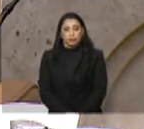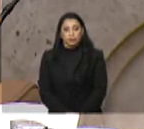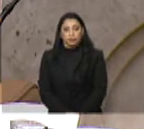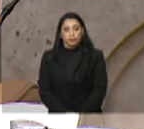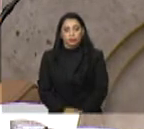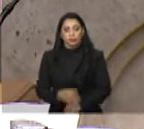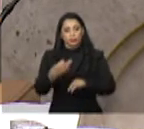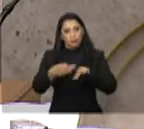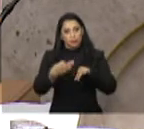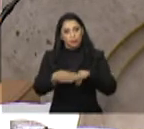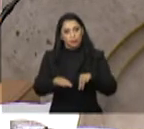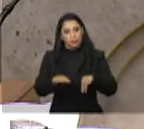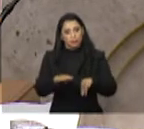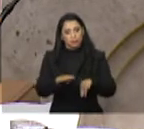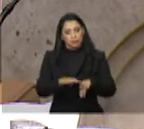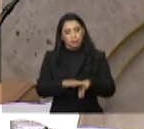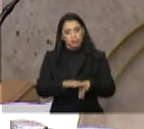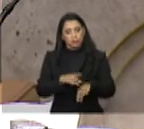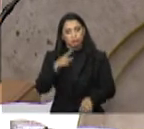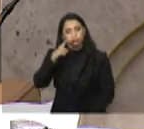Gilmar Mendes